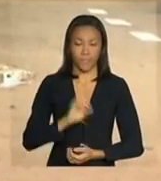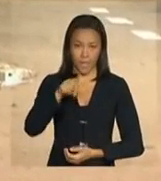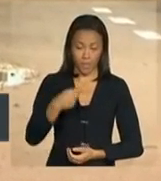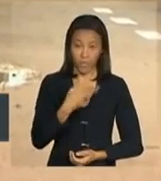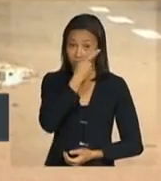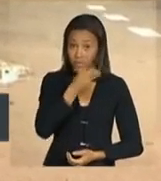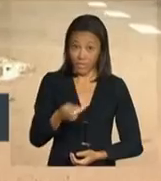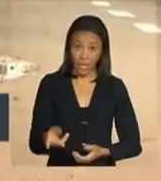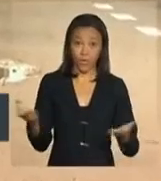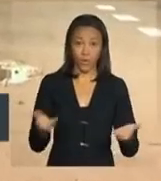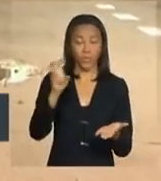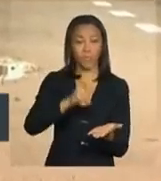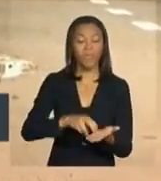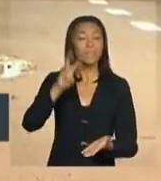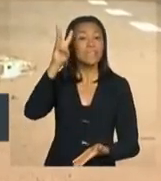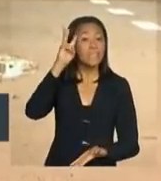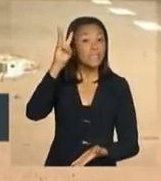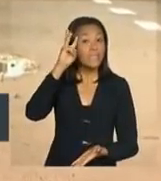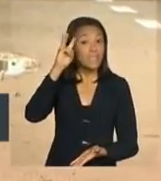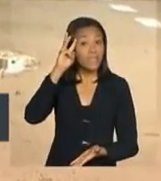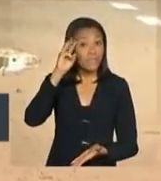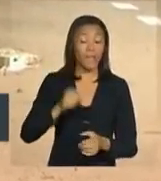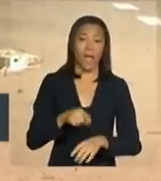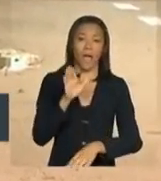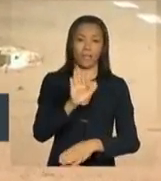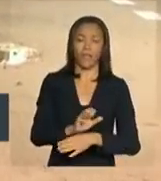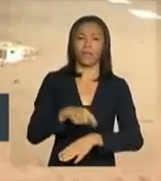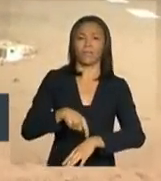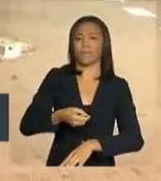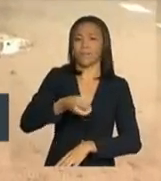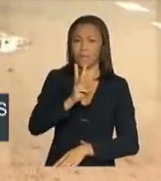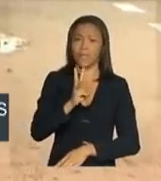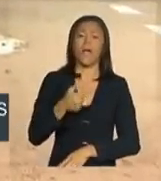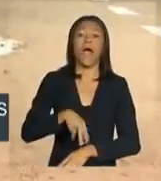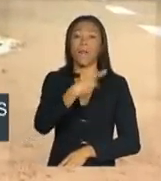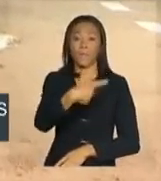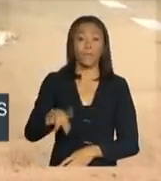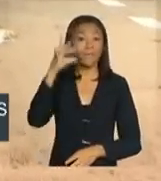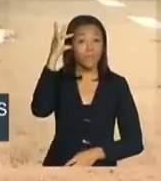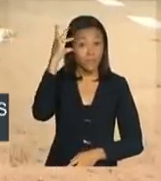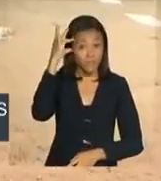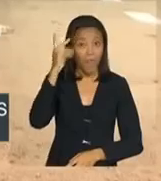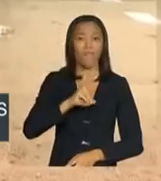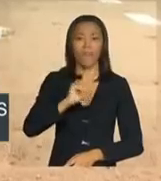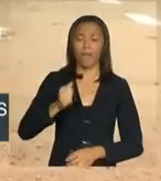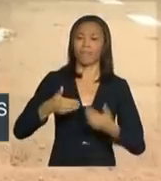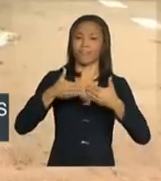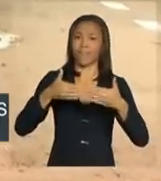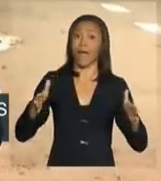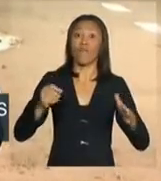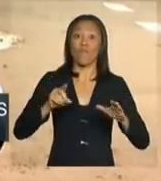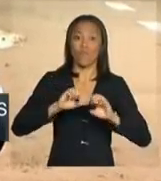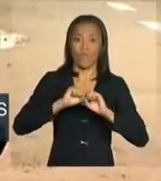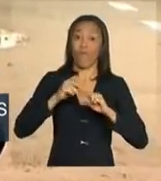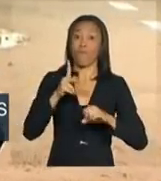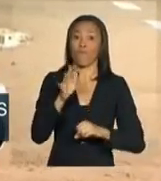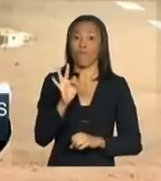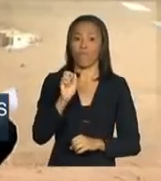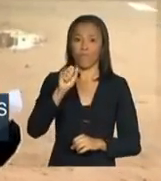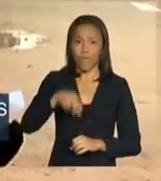autoridades na manhã esta terça-feira Logo mais às 3 horas da tarde a presidenta Dilma Roussef vai inaugurar o fórum pelo